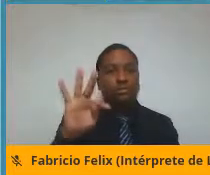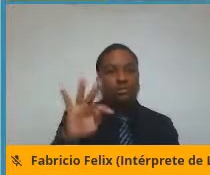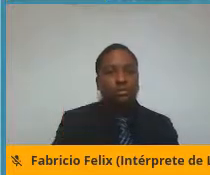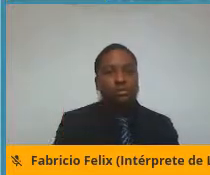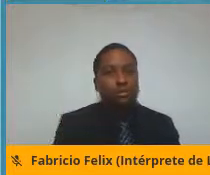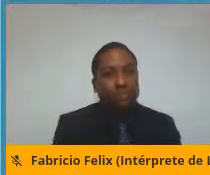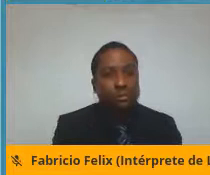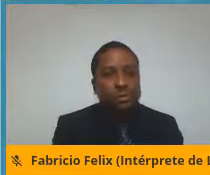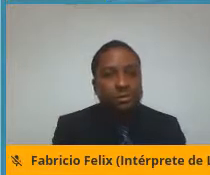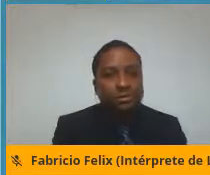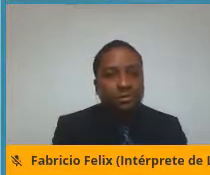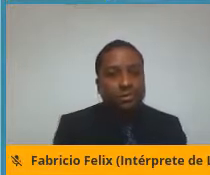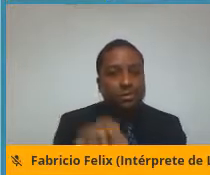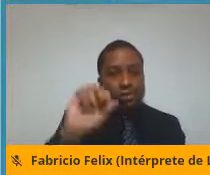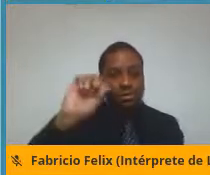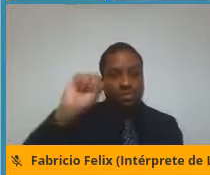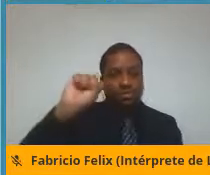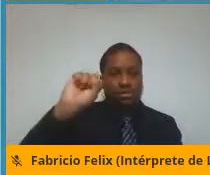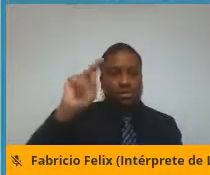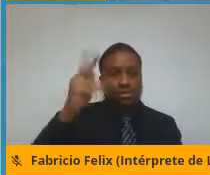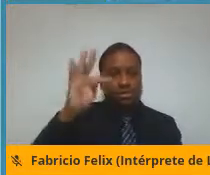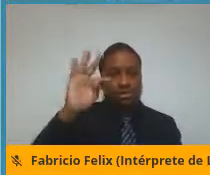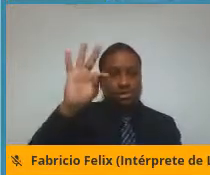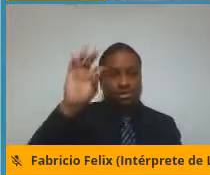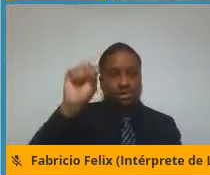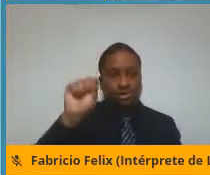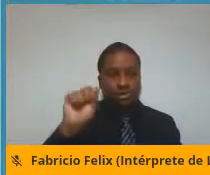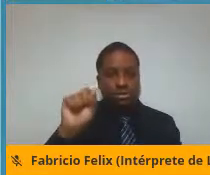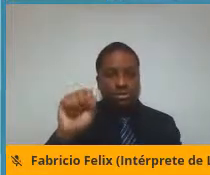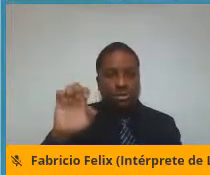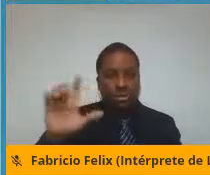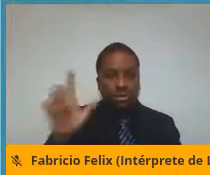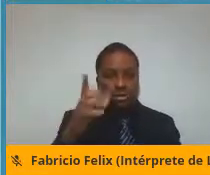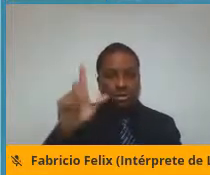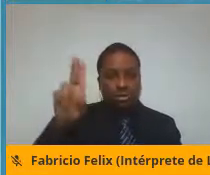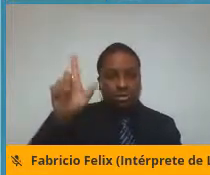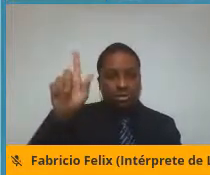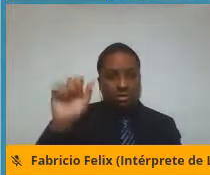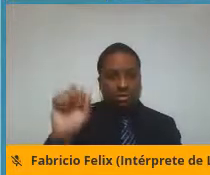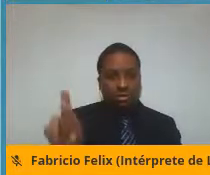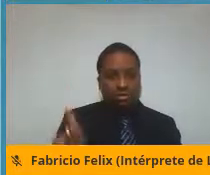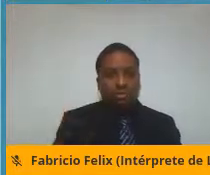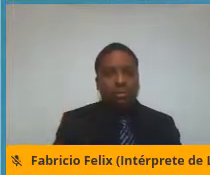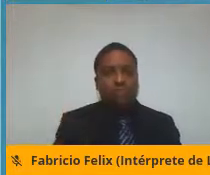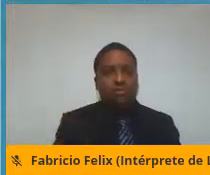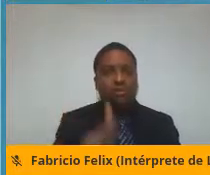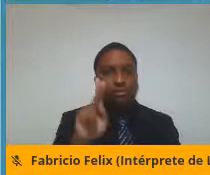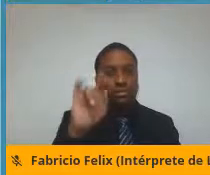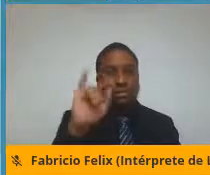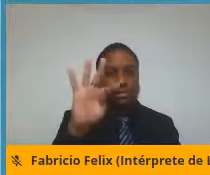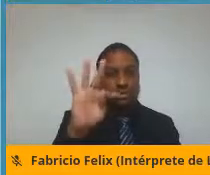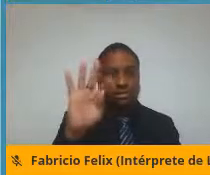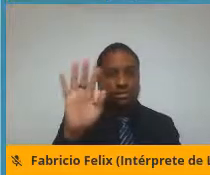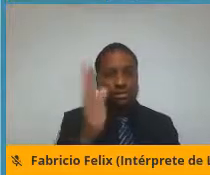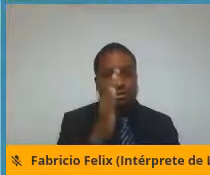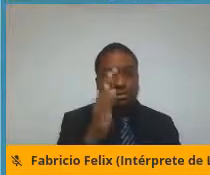Bom, o kit de choque deu lugar, então, beleza, você já colocou aí, vamos lá. Os kits de choque. O kit, né? São 8 shots, vamos